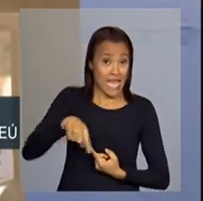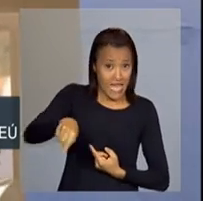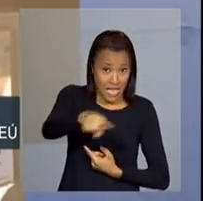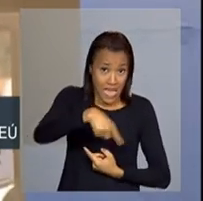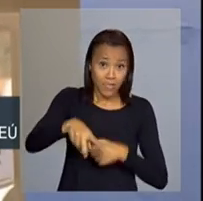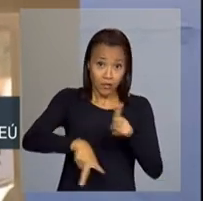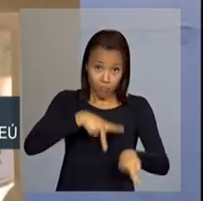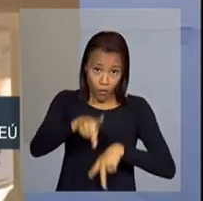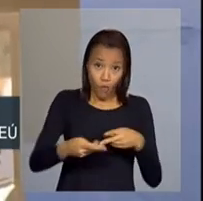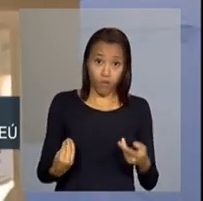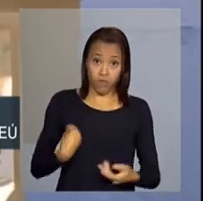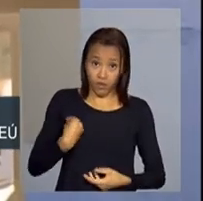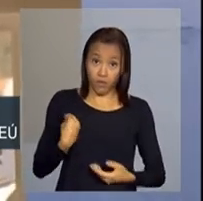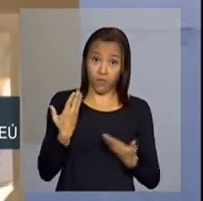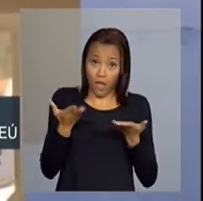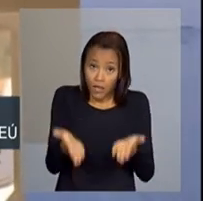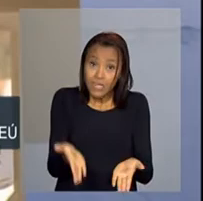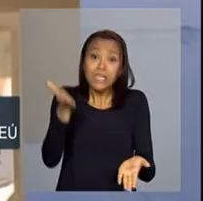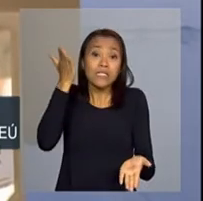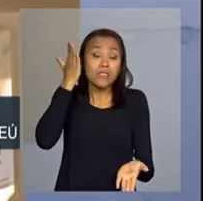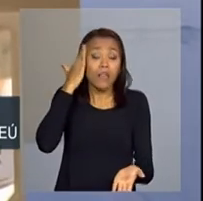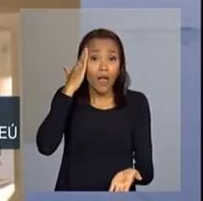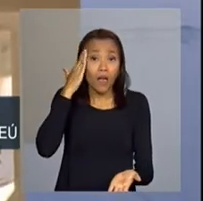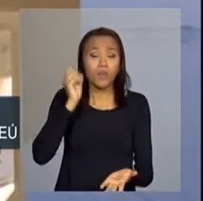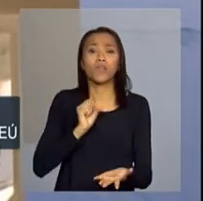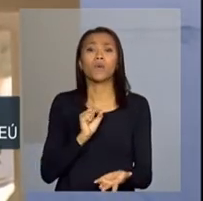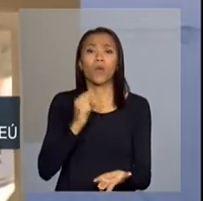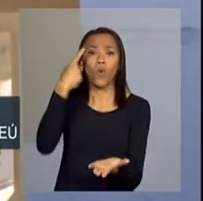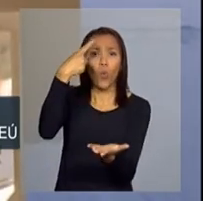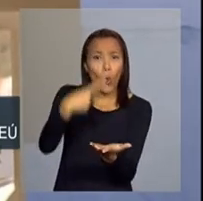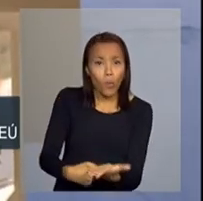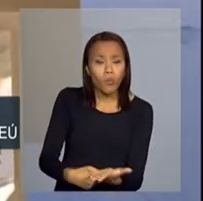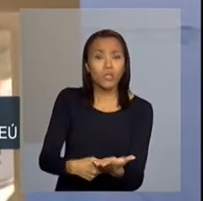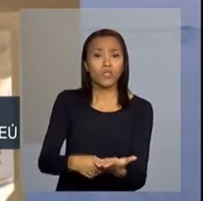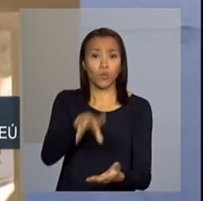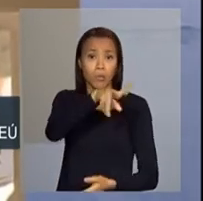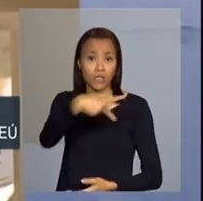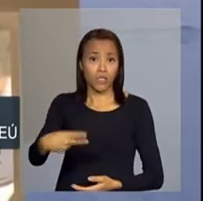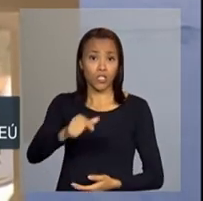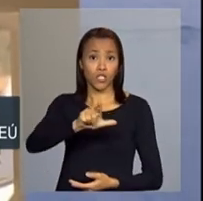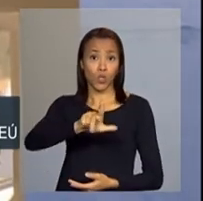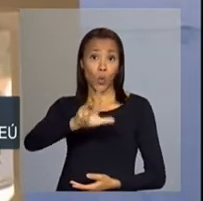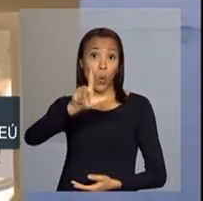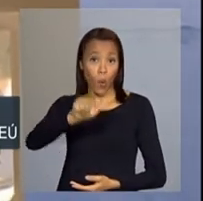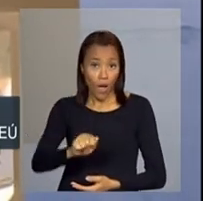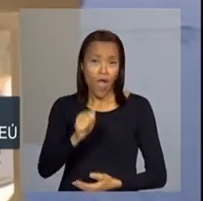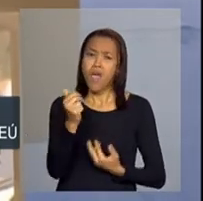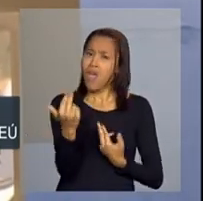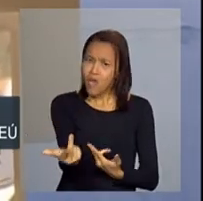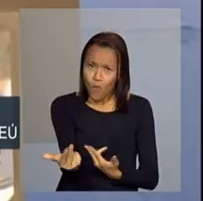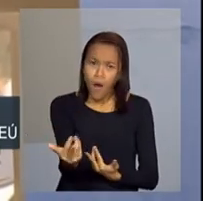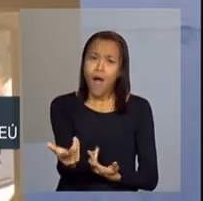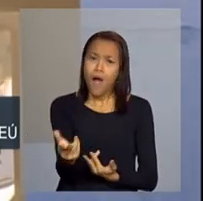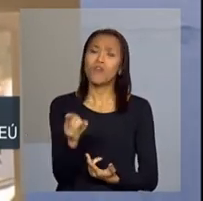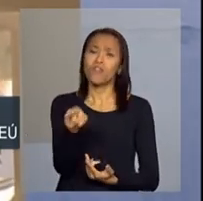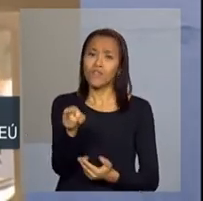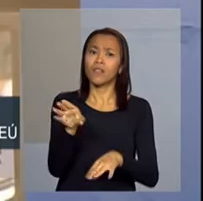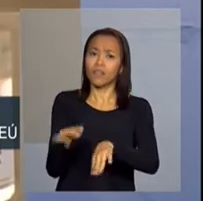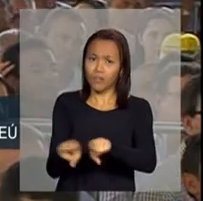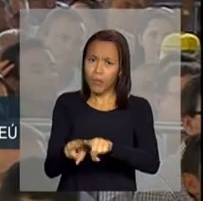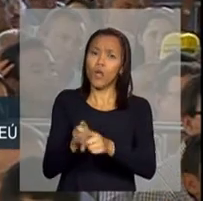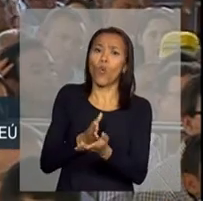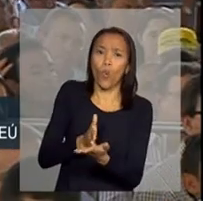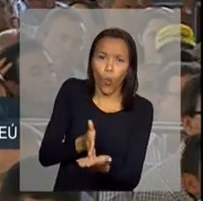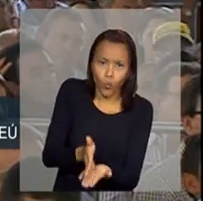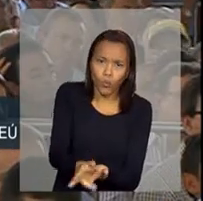está, presidenta, sabe que o compromisso que o presidente Lula teve com esse povo é o mesmo compromisso que a senhora tem